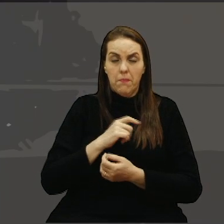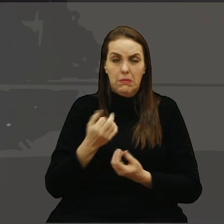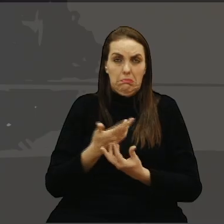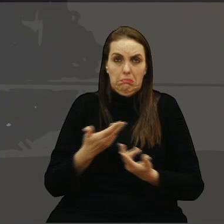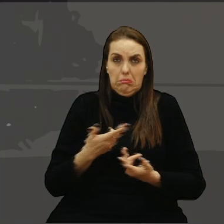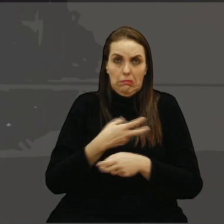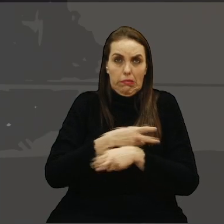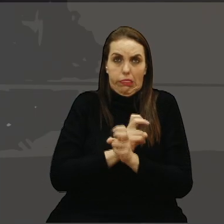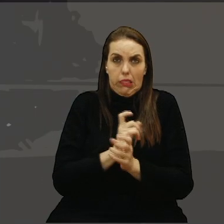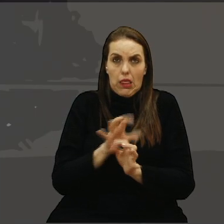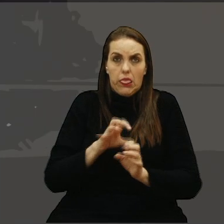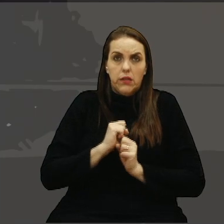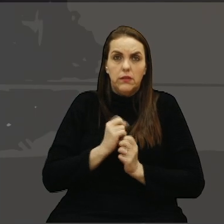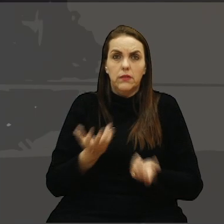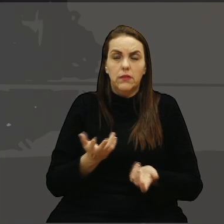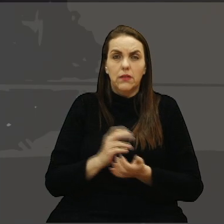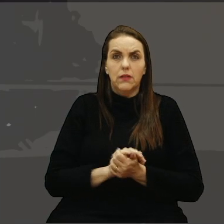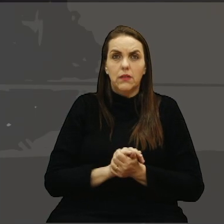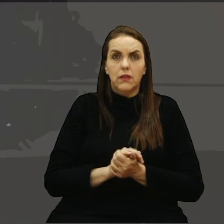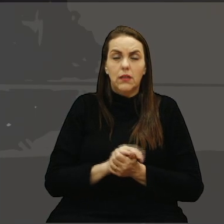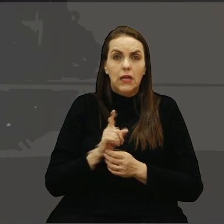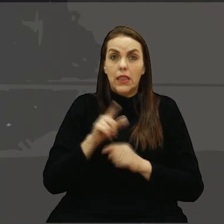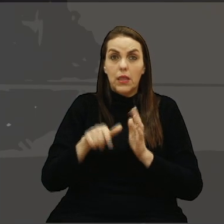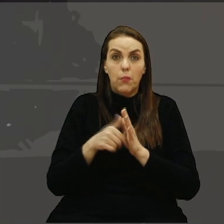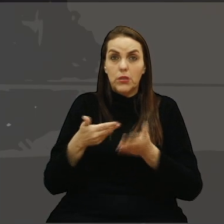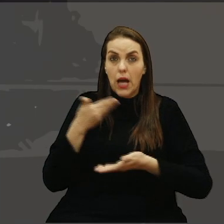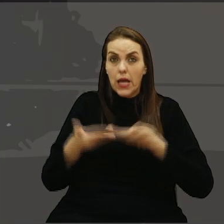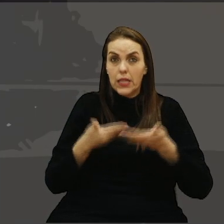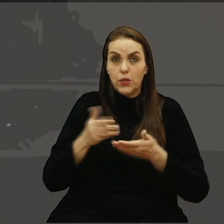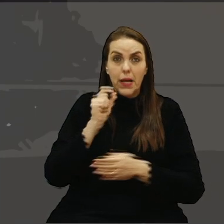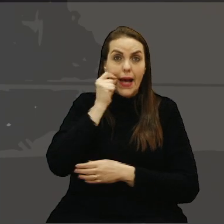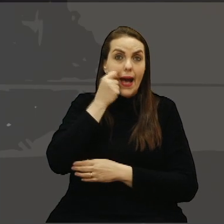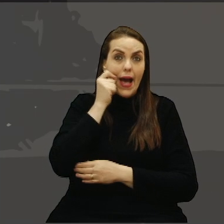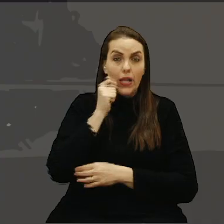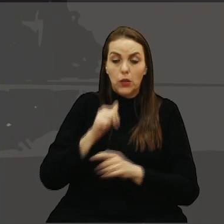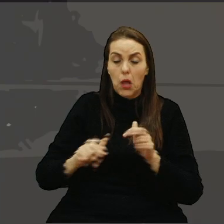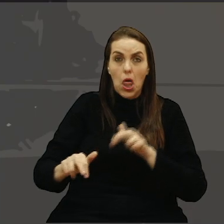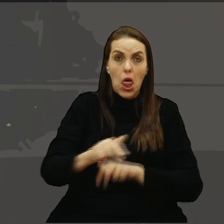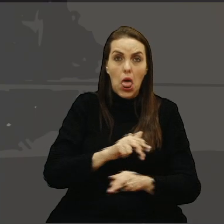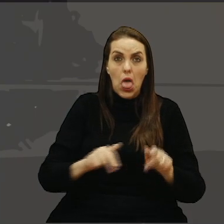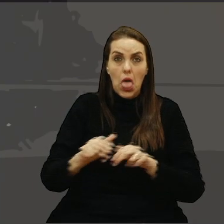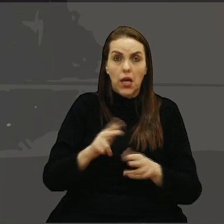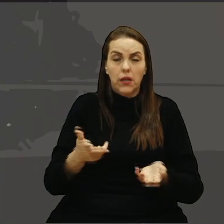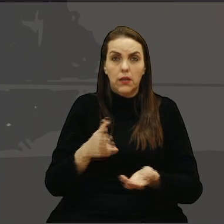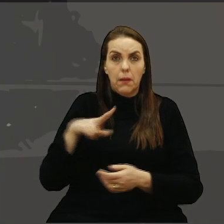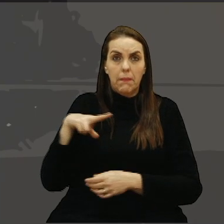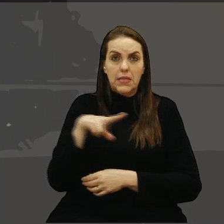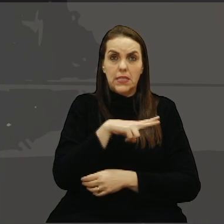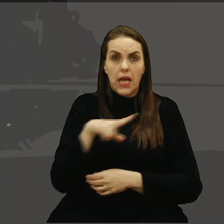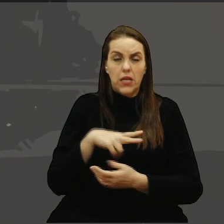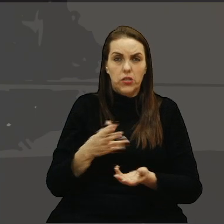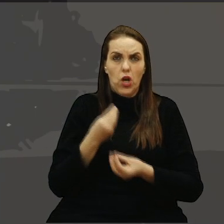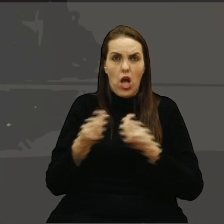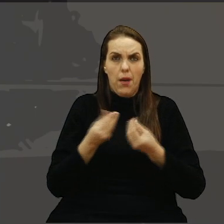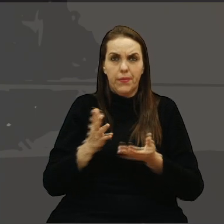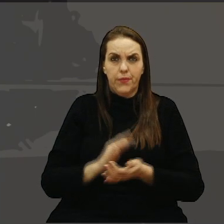contaminação. Daqui a pouco está lá sendo atendido, vai ter os ratos andando no meio das pernas do usuário, dos pacientes lá